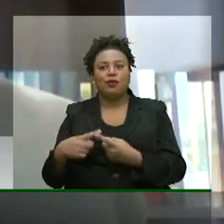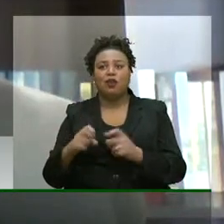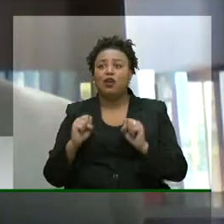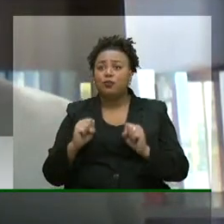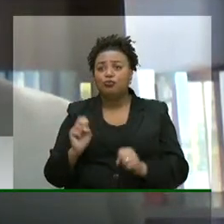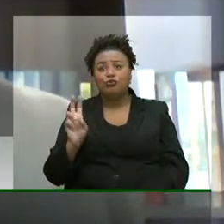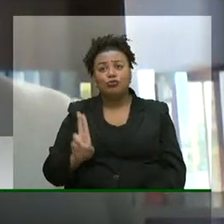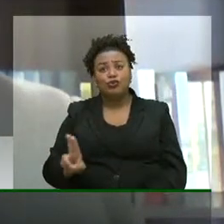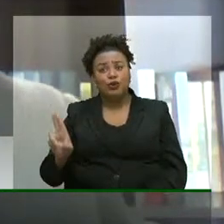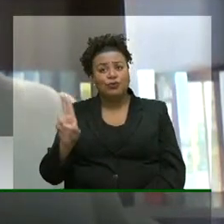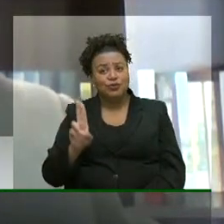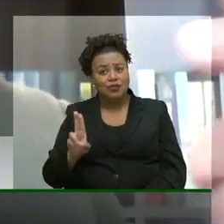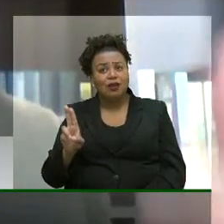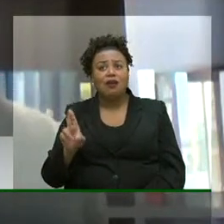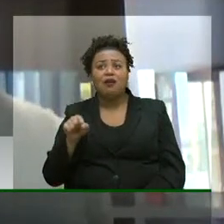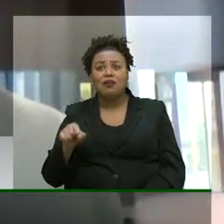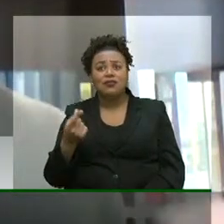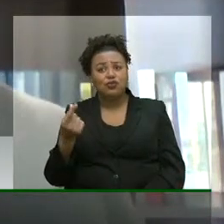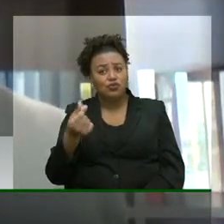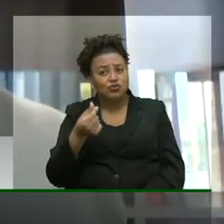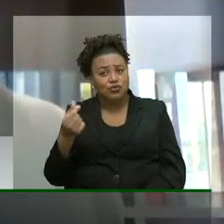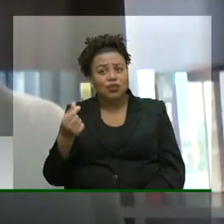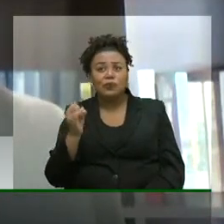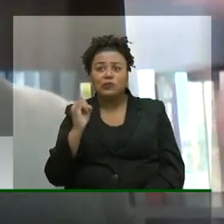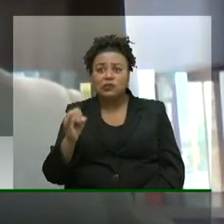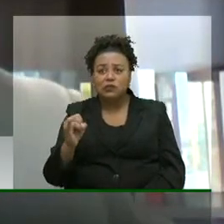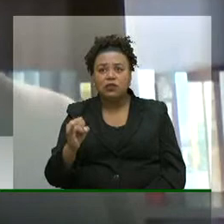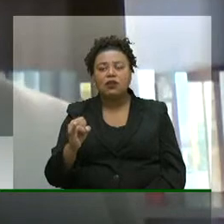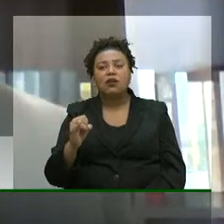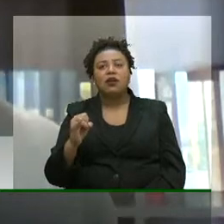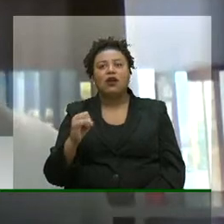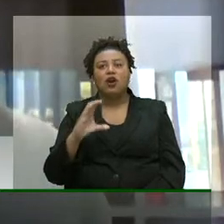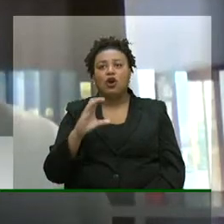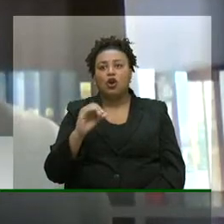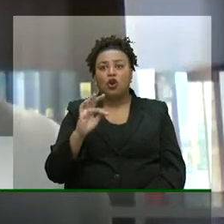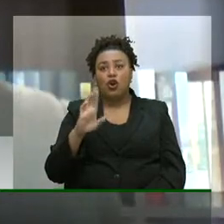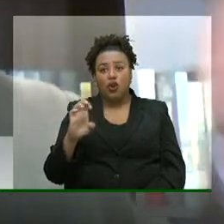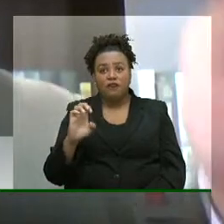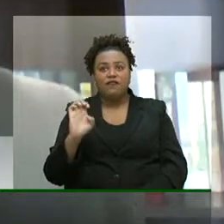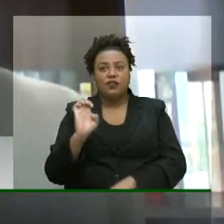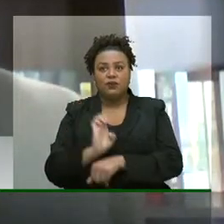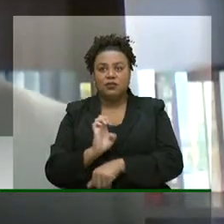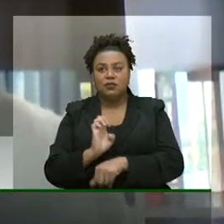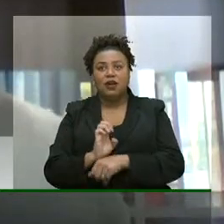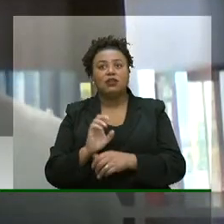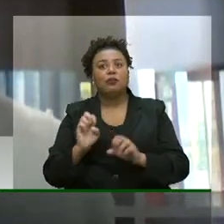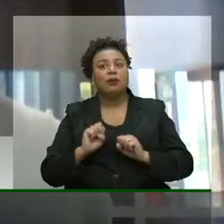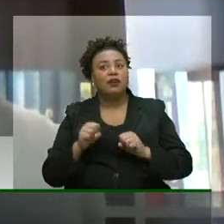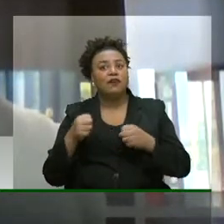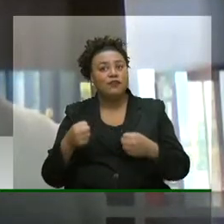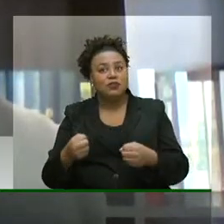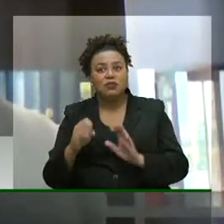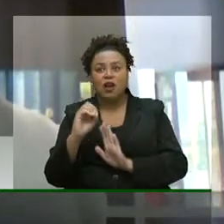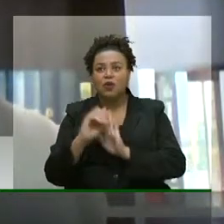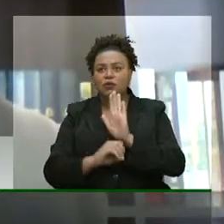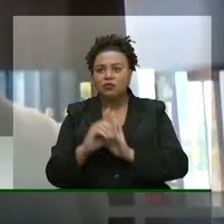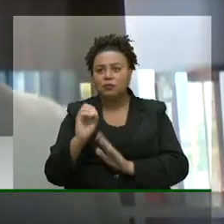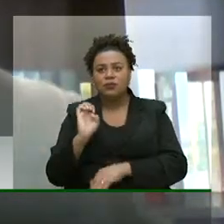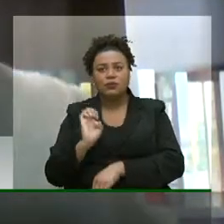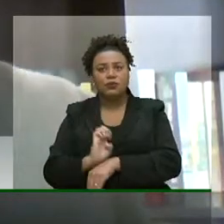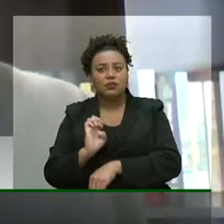ser utilizados, esses recursos, se chegassem aos cofres do Estado, para reforçar o orçamento do